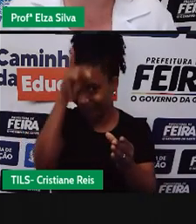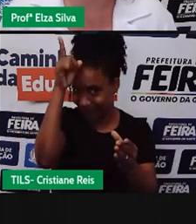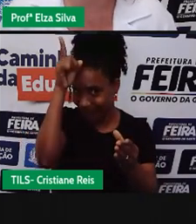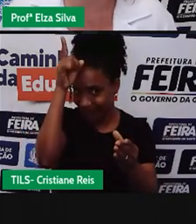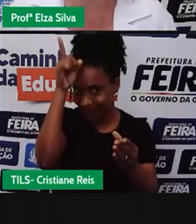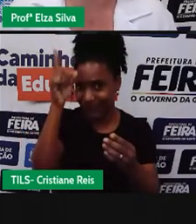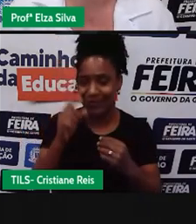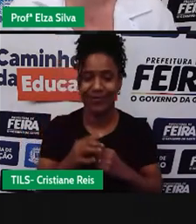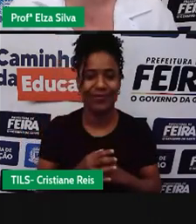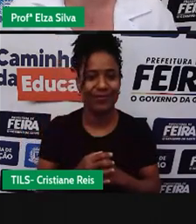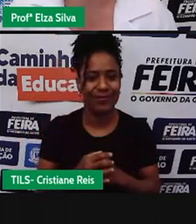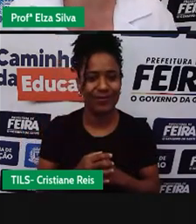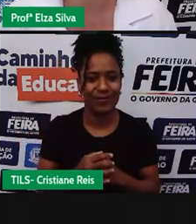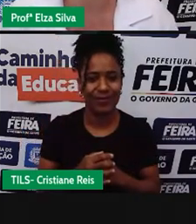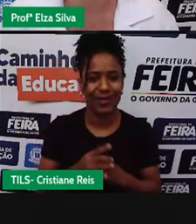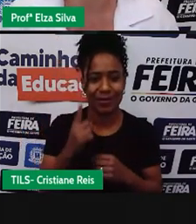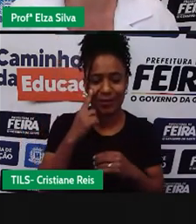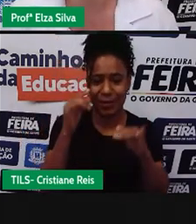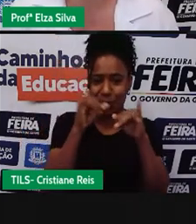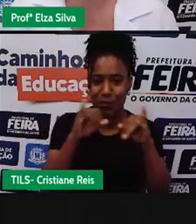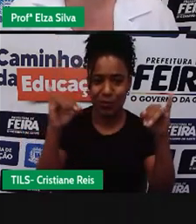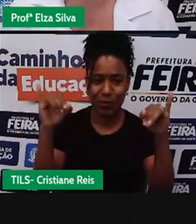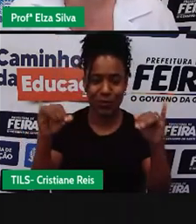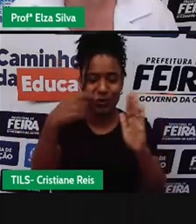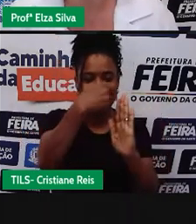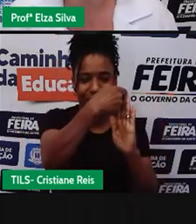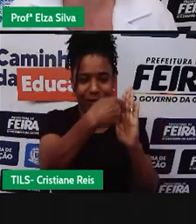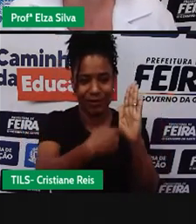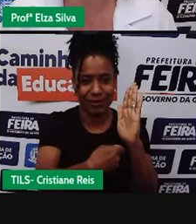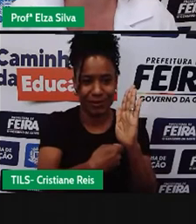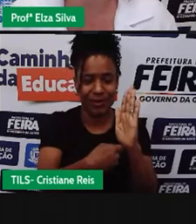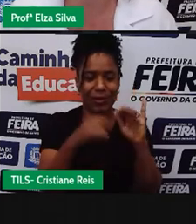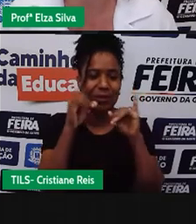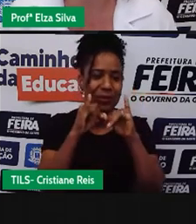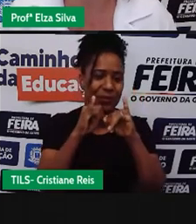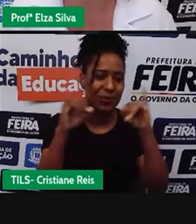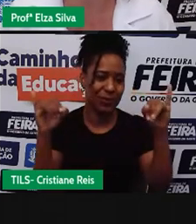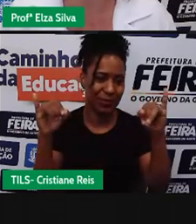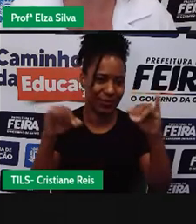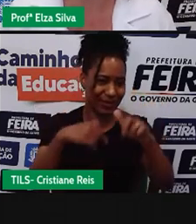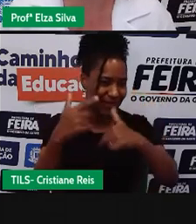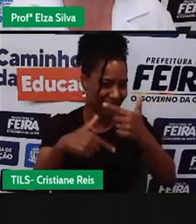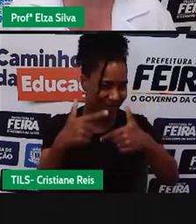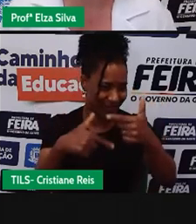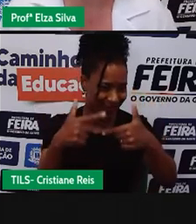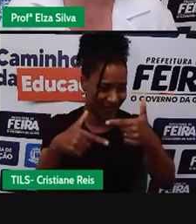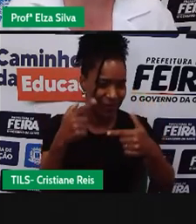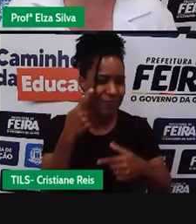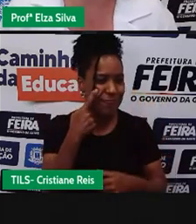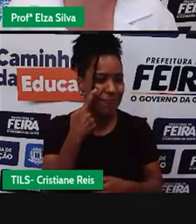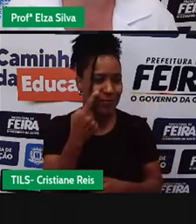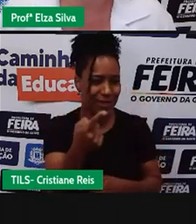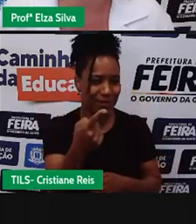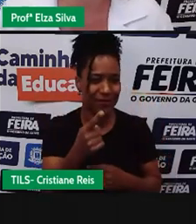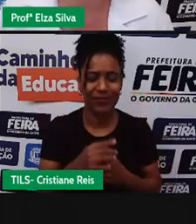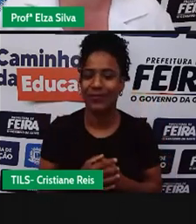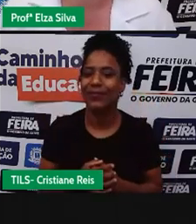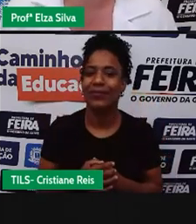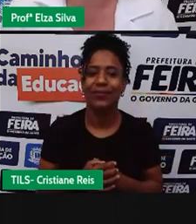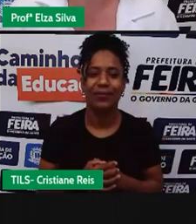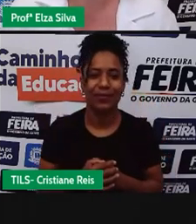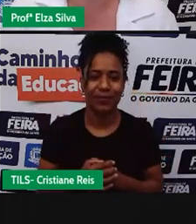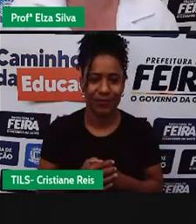para a publicação e para a elaboração do seu anúncio classificado de emprego. Follow the